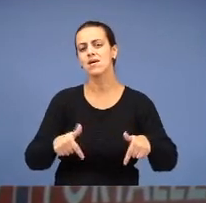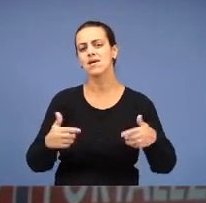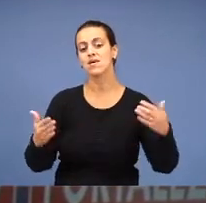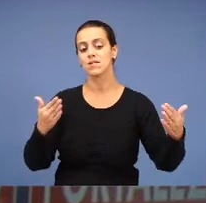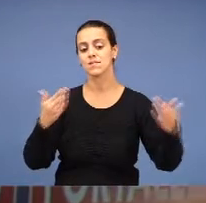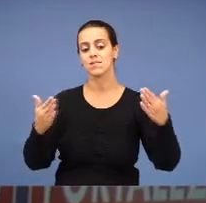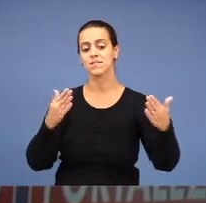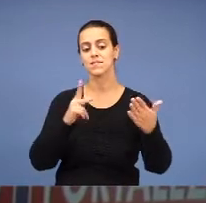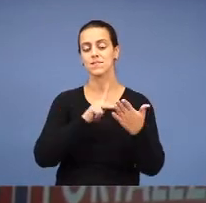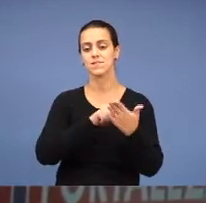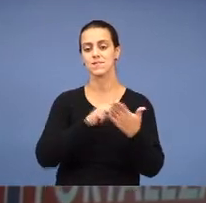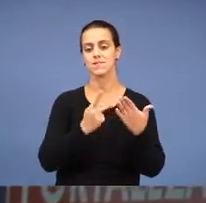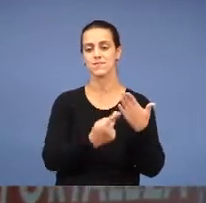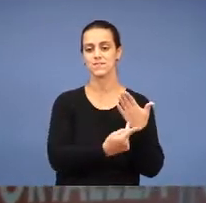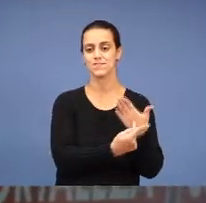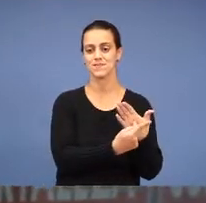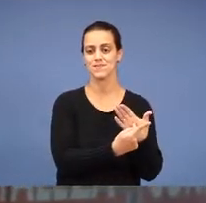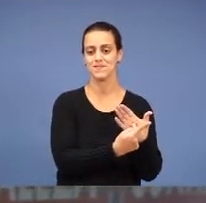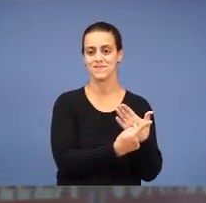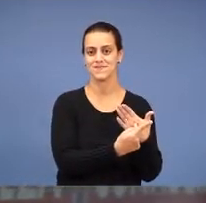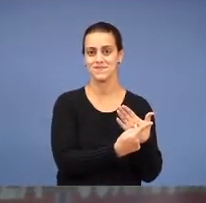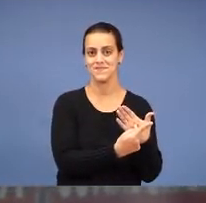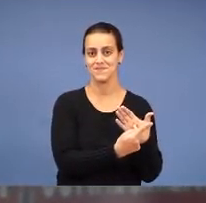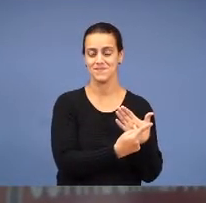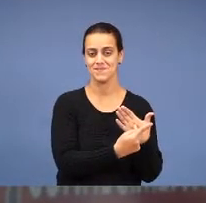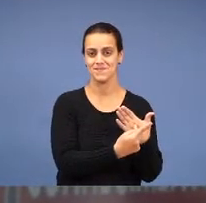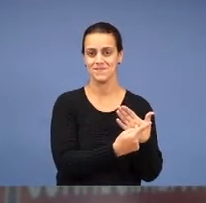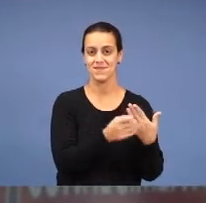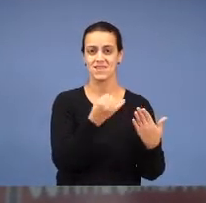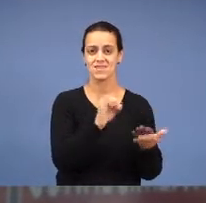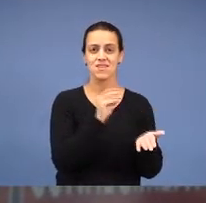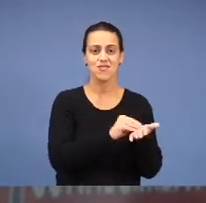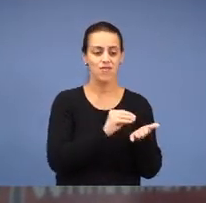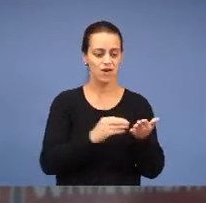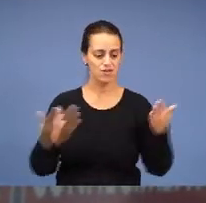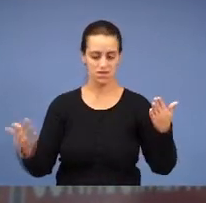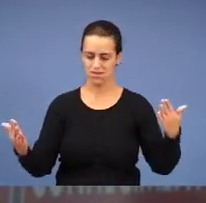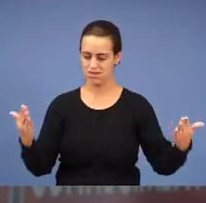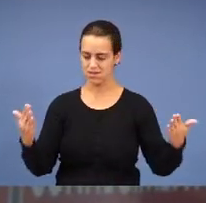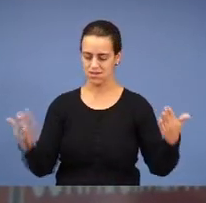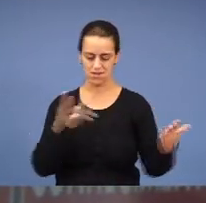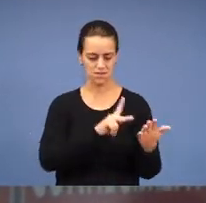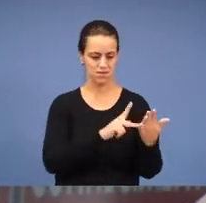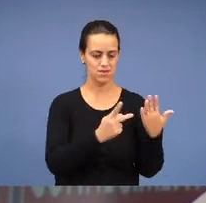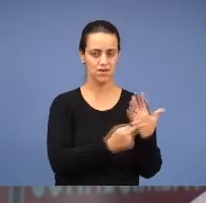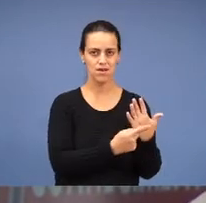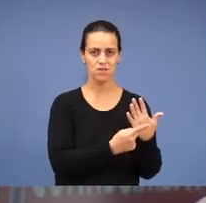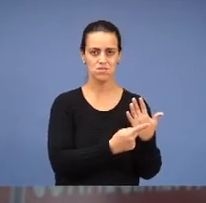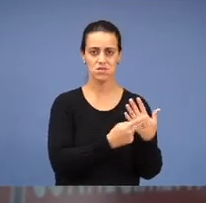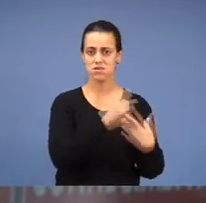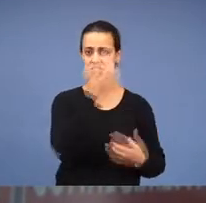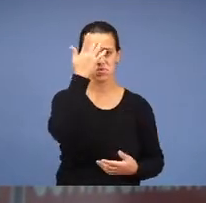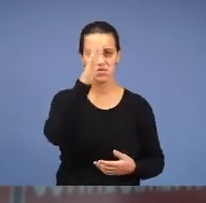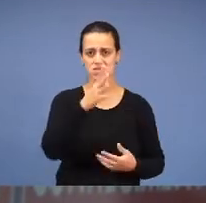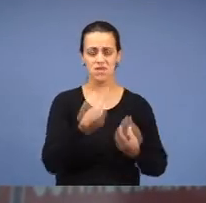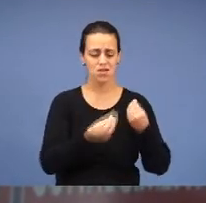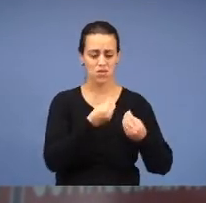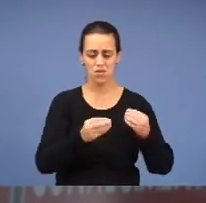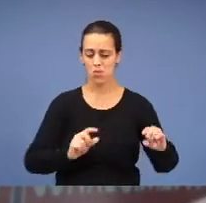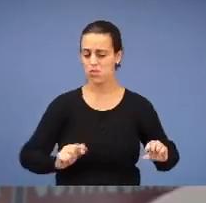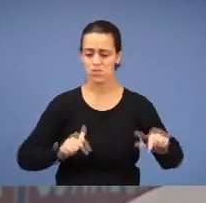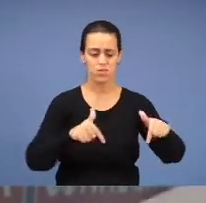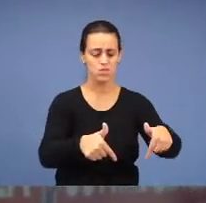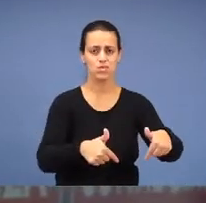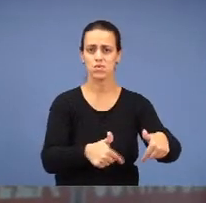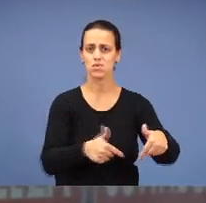parábolas, você não designa, você não sabe como houve, como as ocorrências